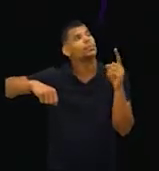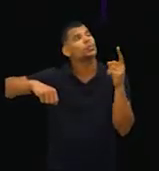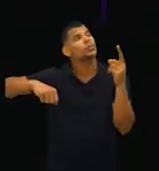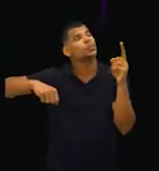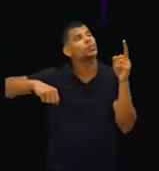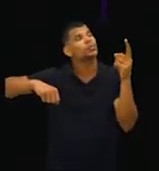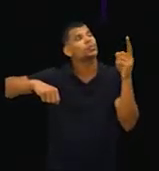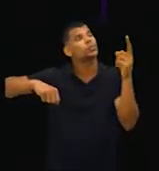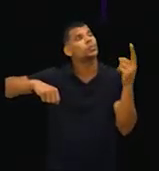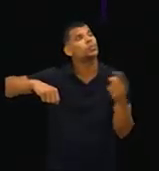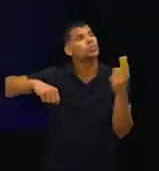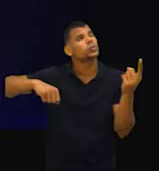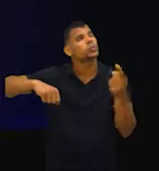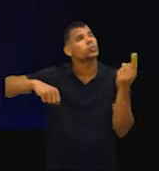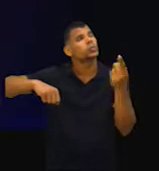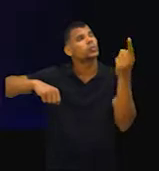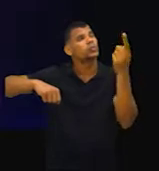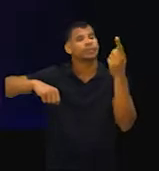brilhando,